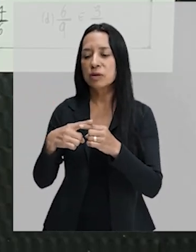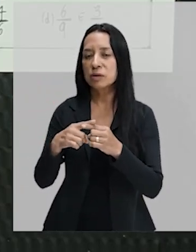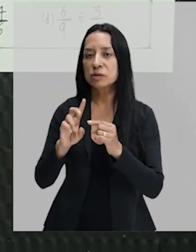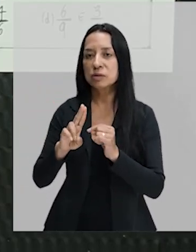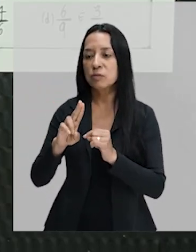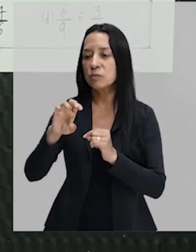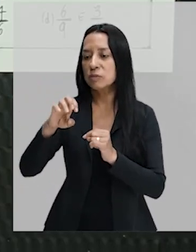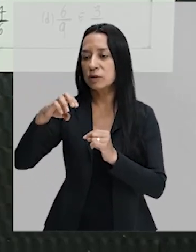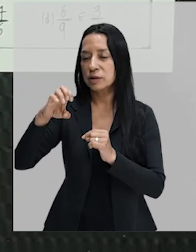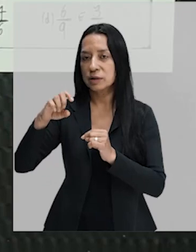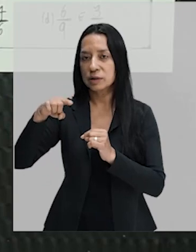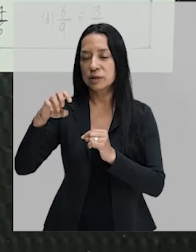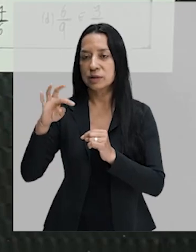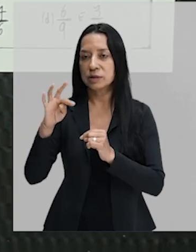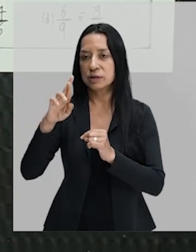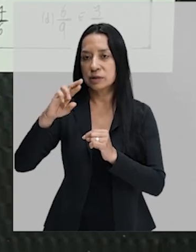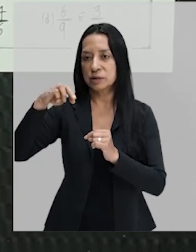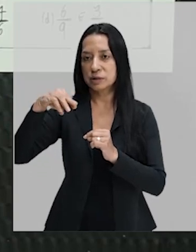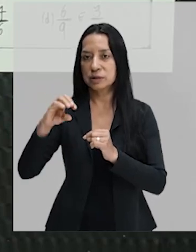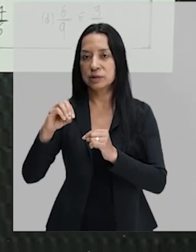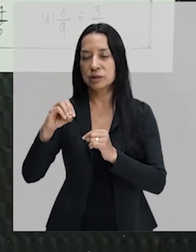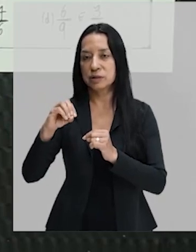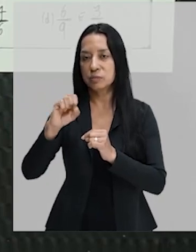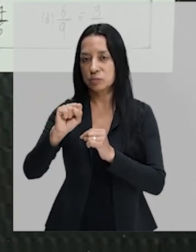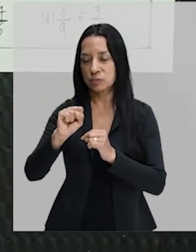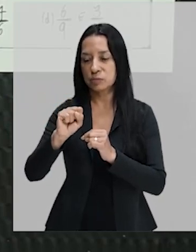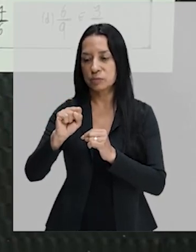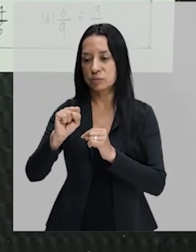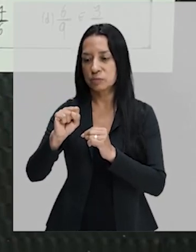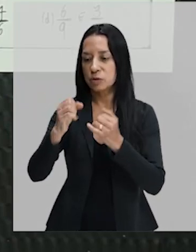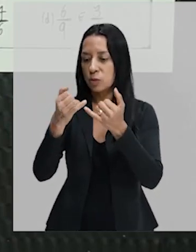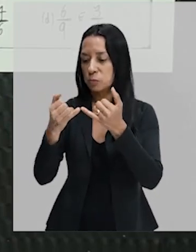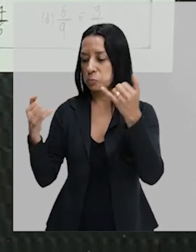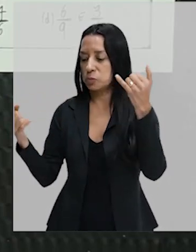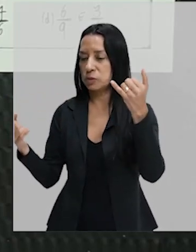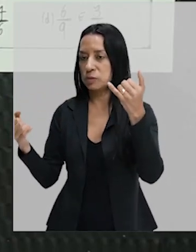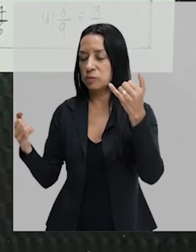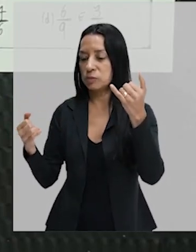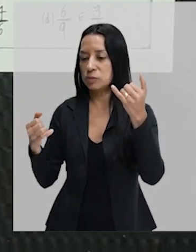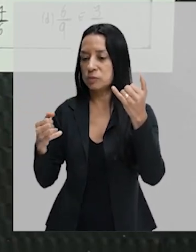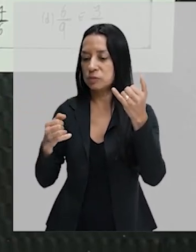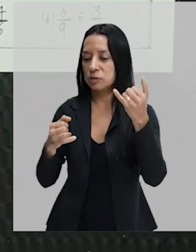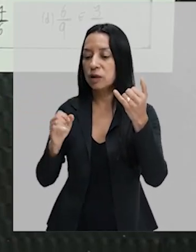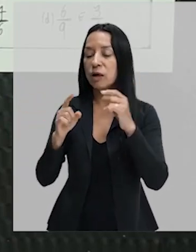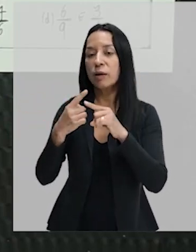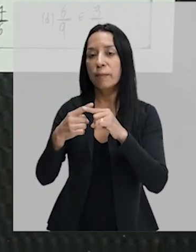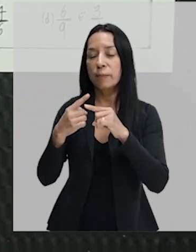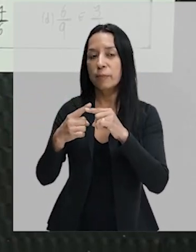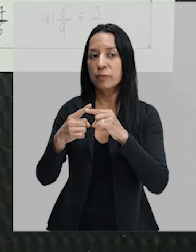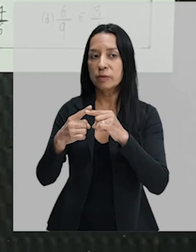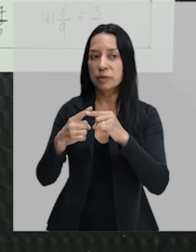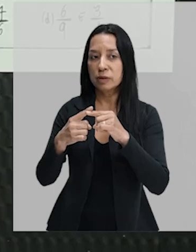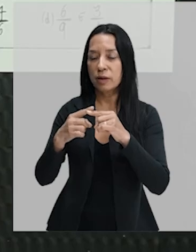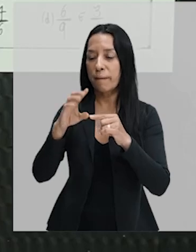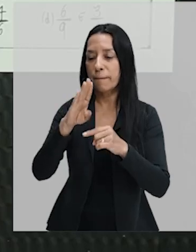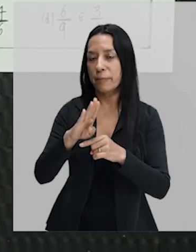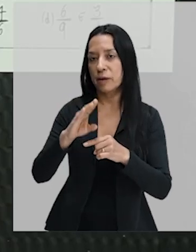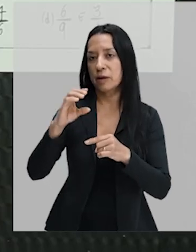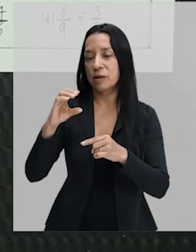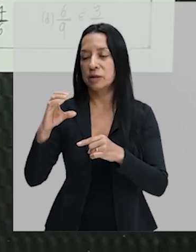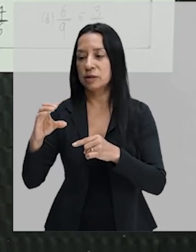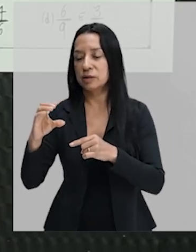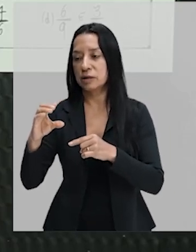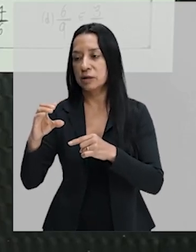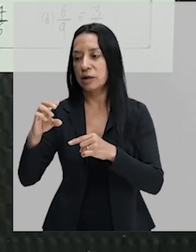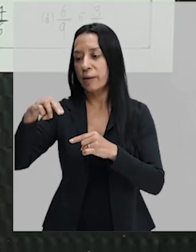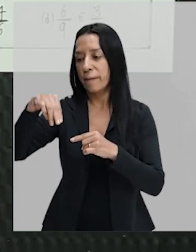eles estão aqui, ó, nos extremos, um está no início, outro no fim, e que esse B e esse C são